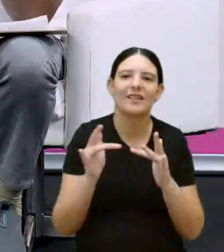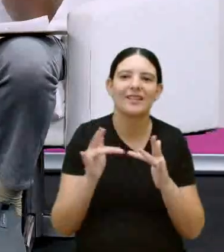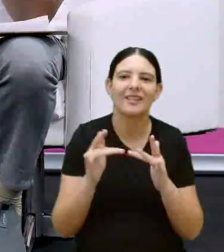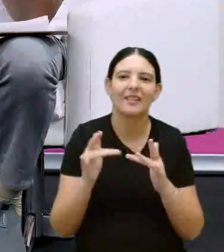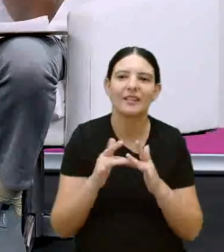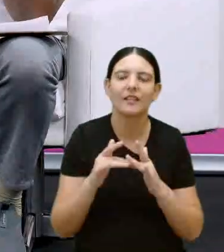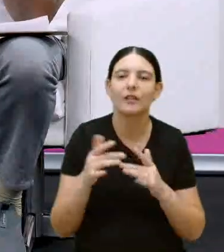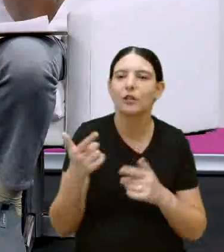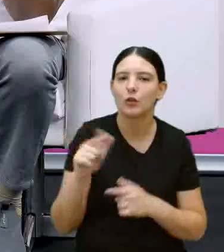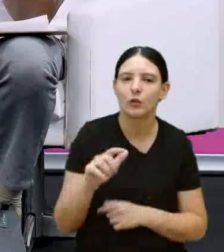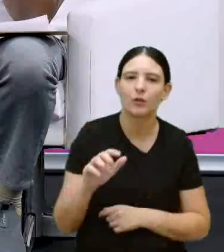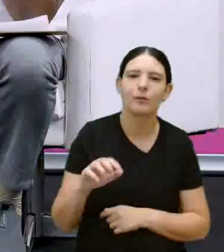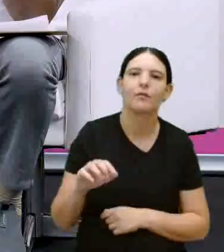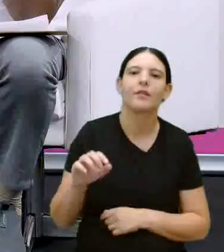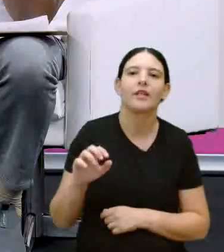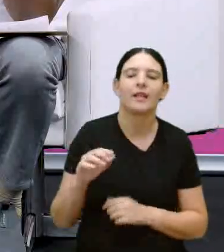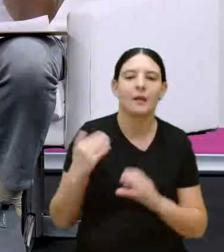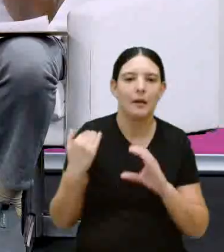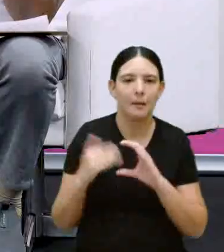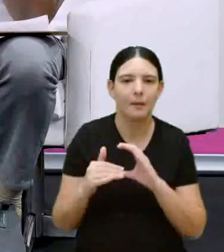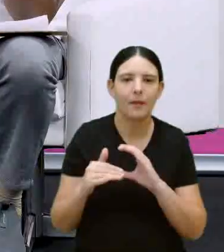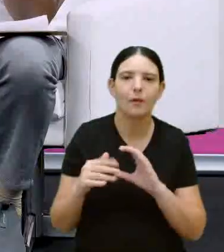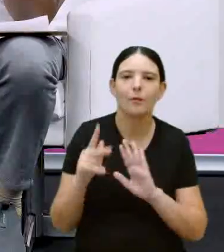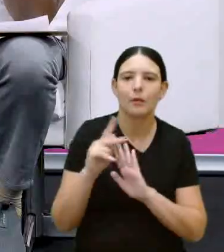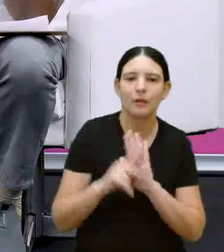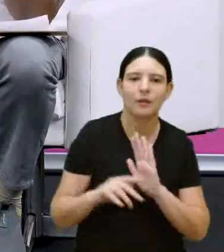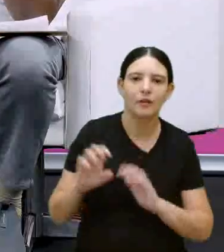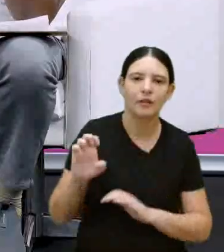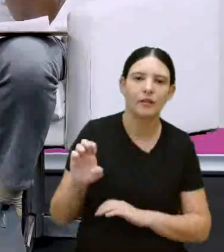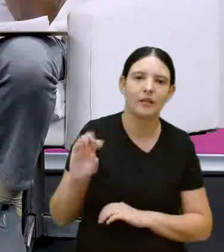O e-mail para entrar nesse projeto é